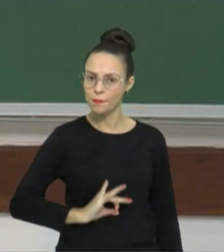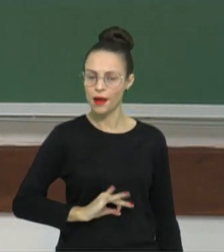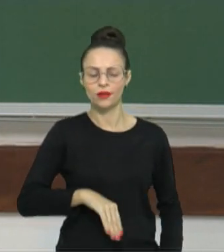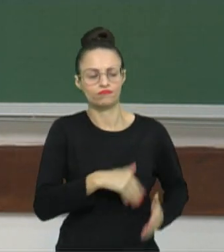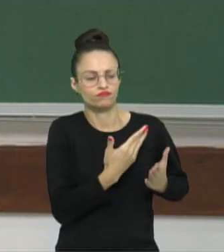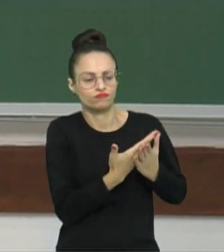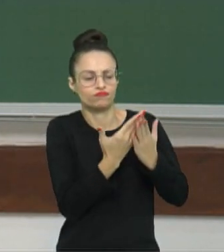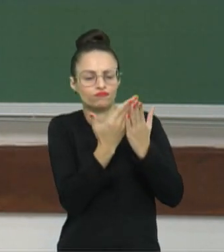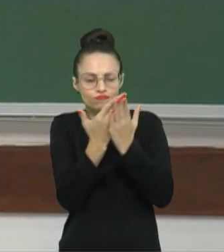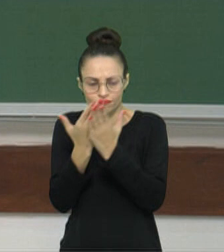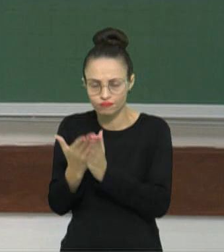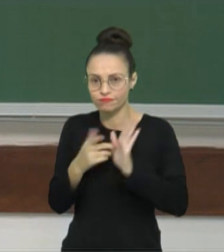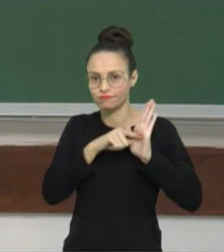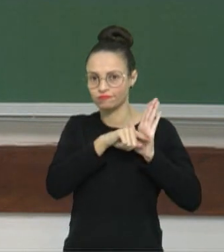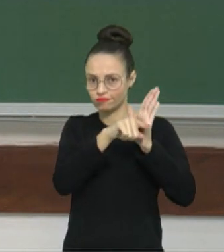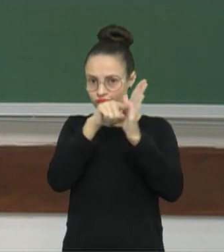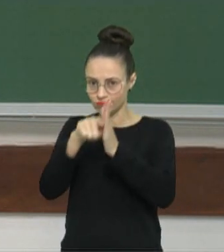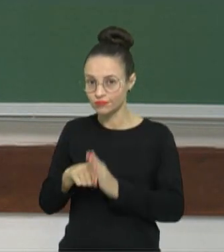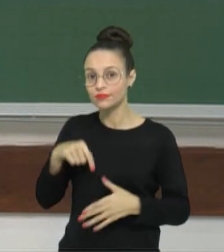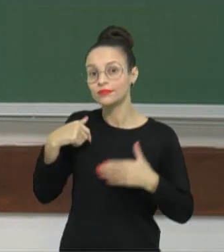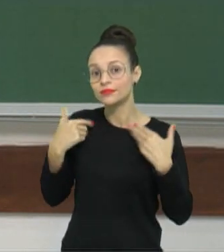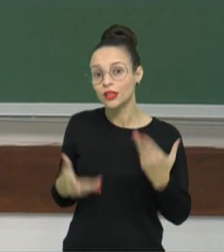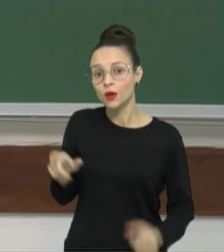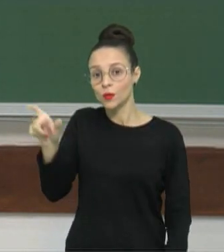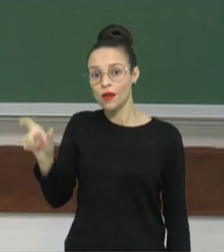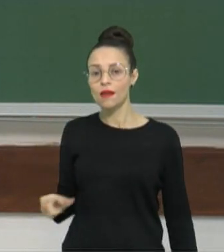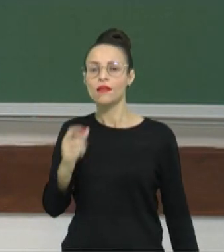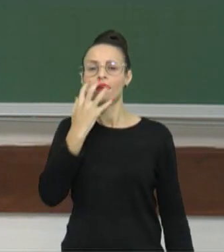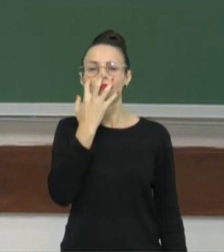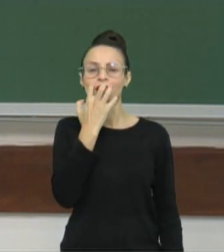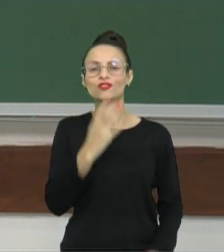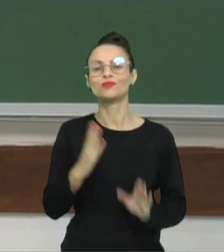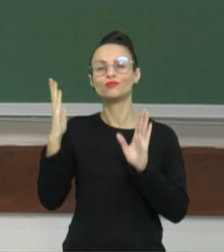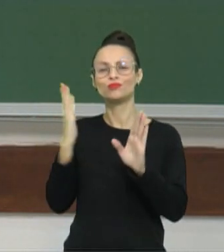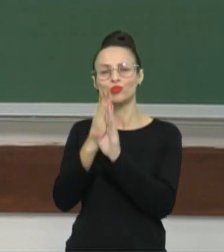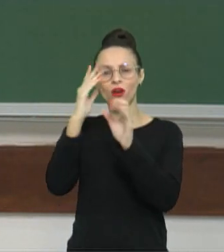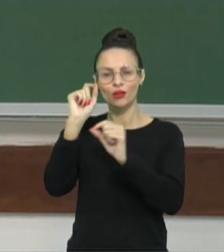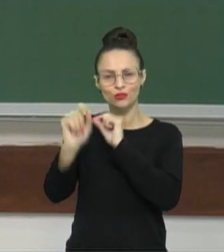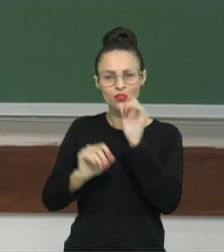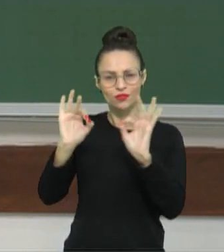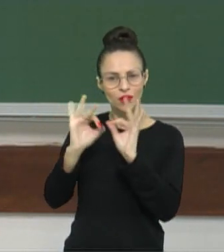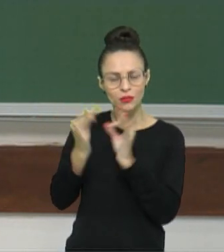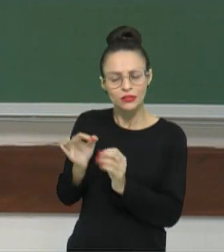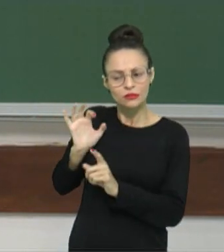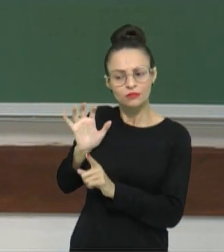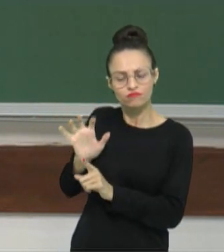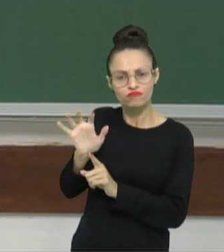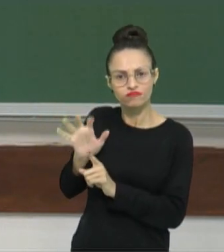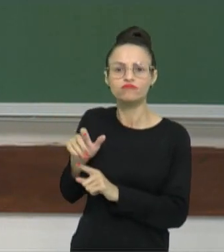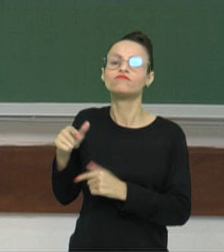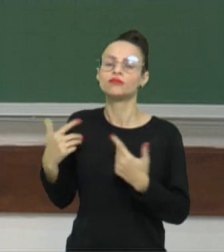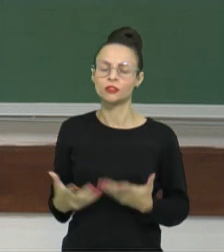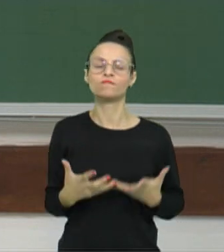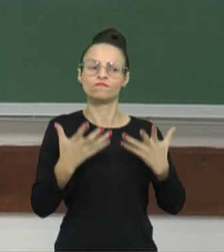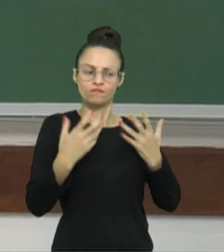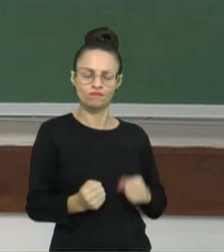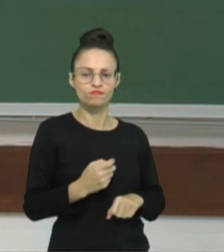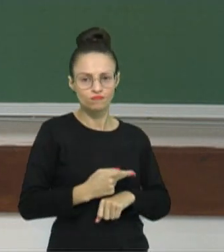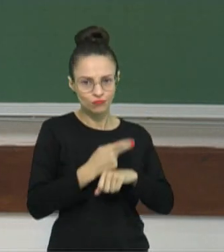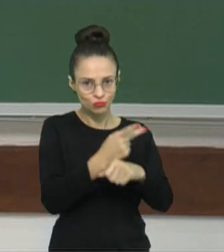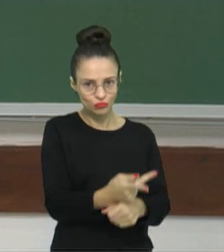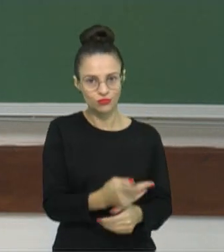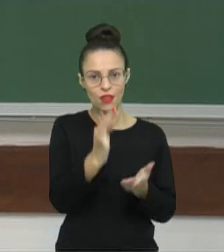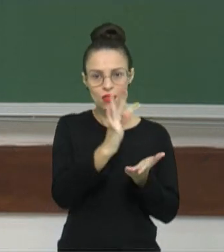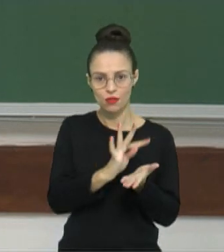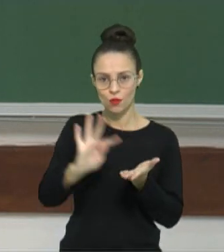sacerdotes, né? E então o Nietzsche, provavelmente por influência dessa religiosidade da família dele, ele vai procurar esses